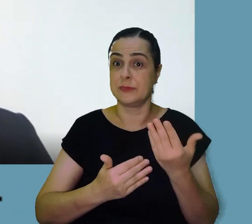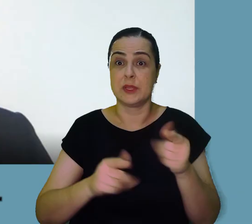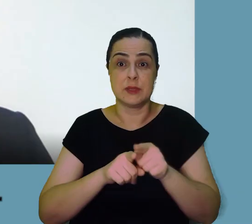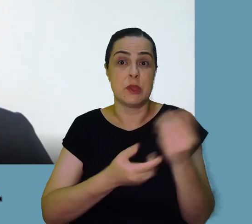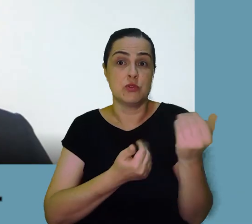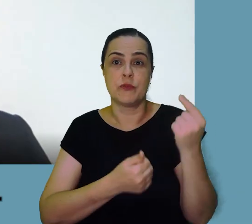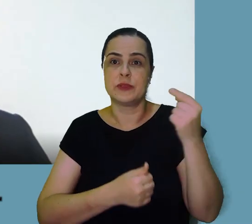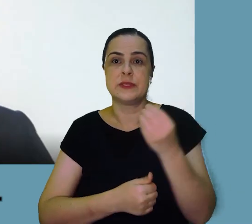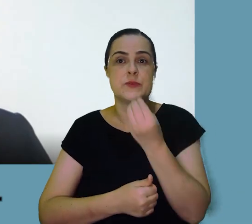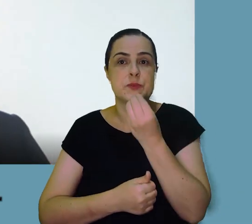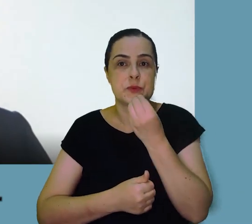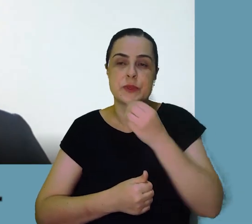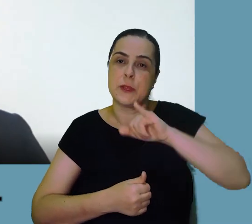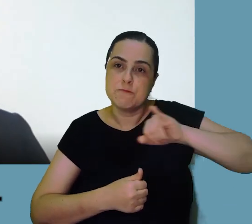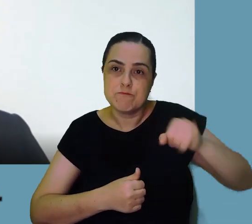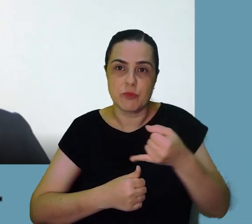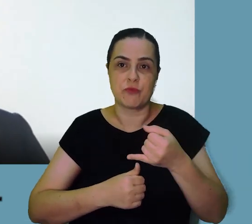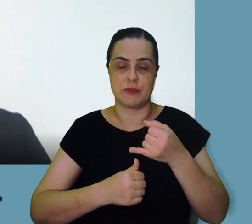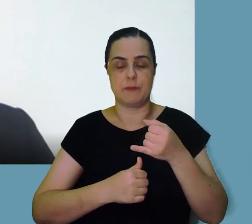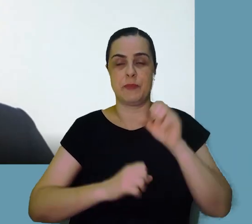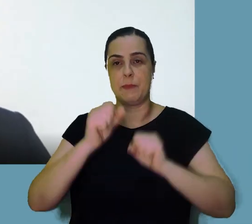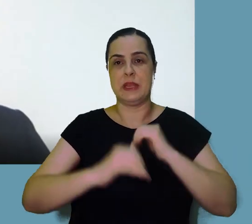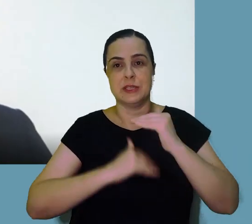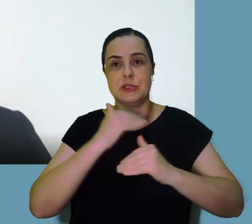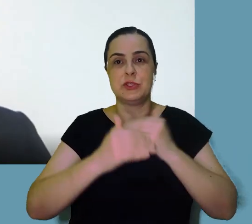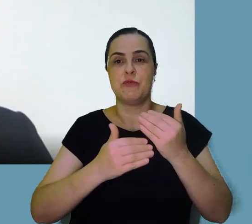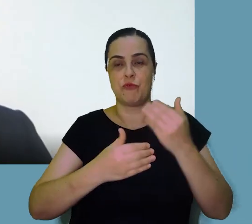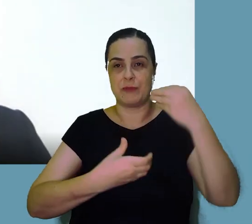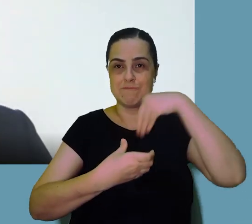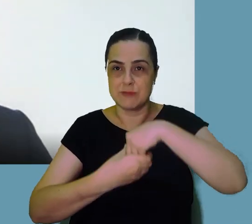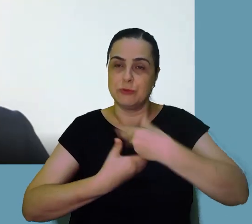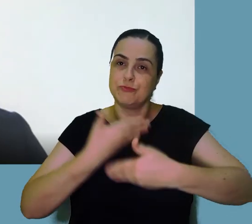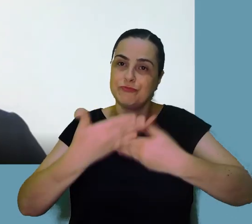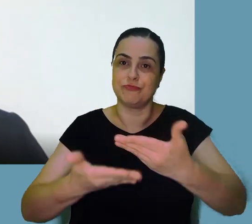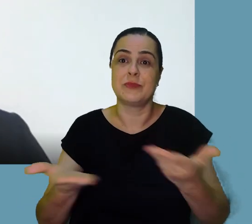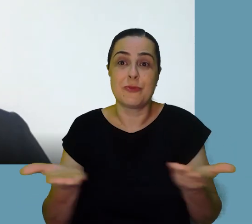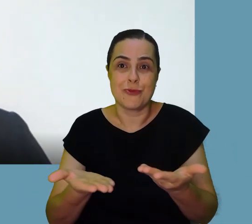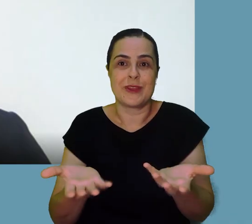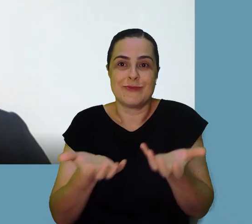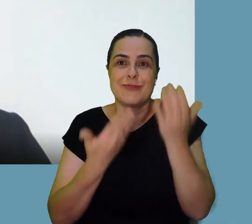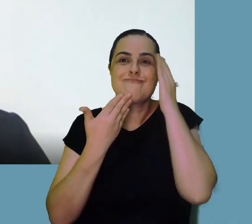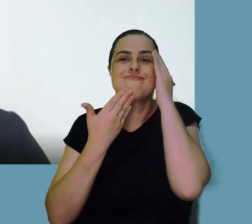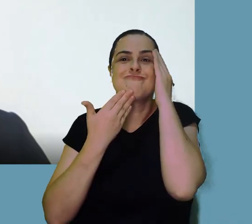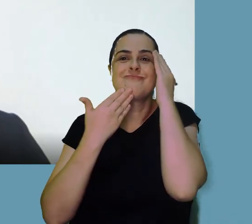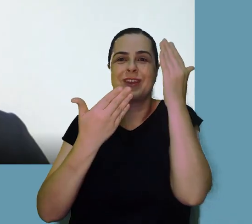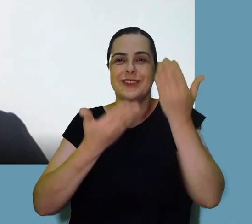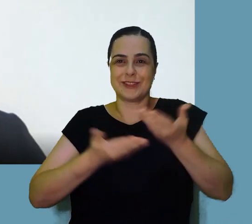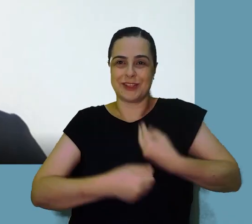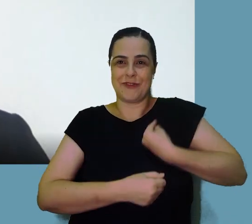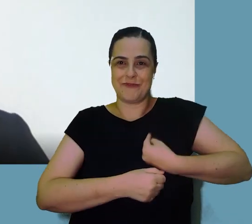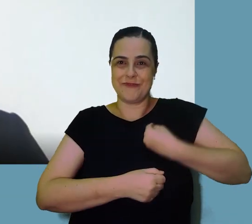grande oportunidade de desenvolvimento dessas empresas. Então, sem mais delongas, eu quero agradecer imensamente a